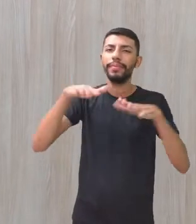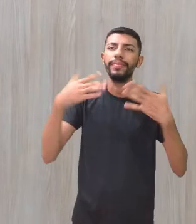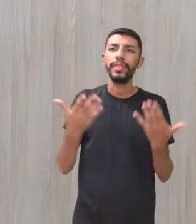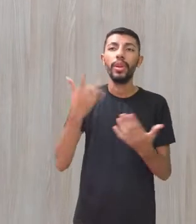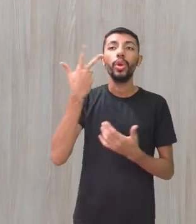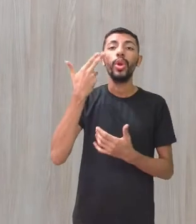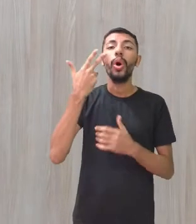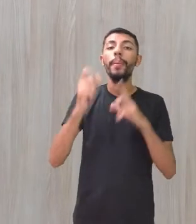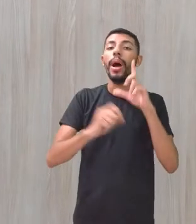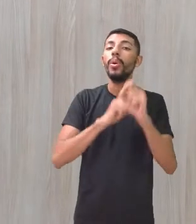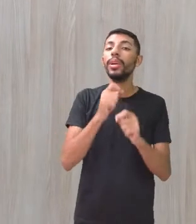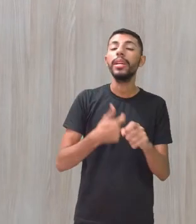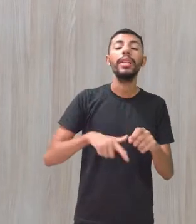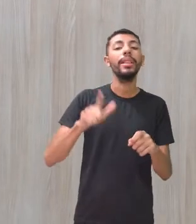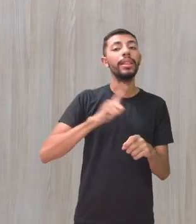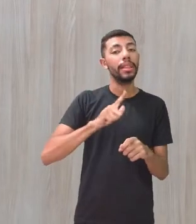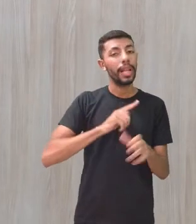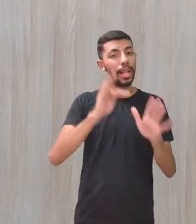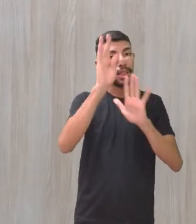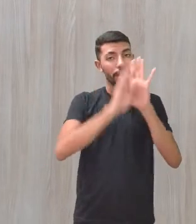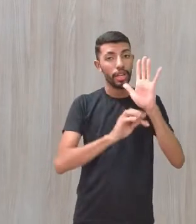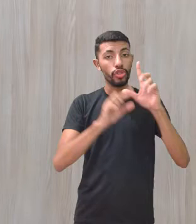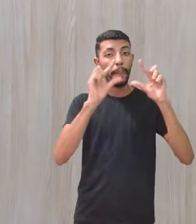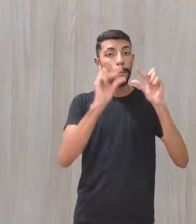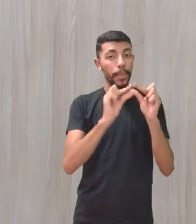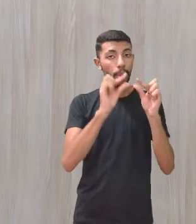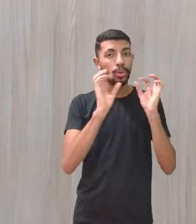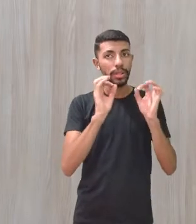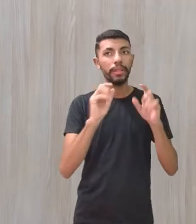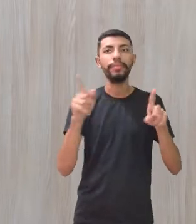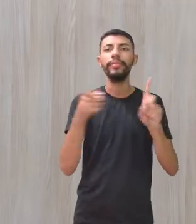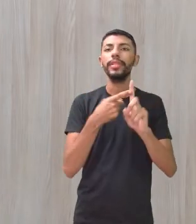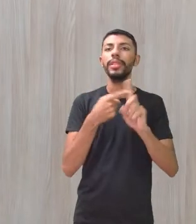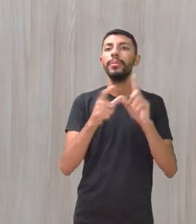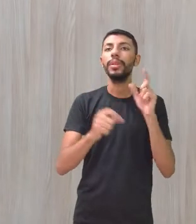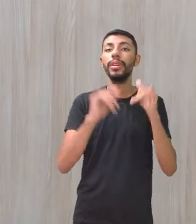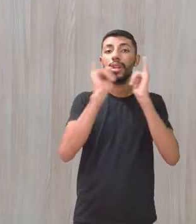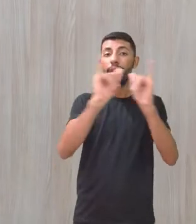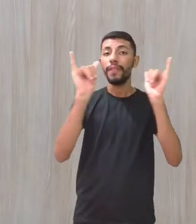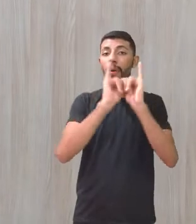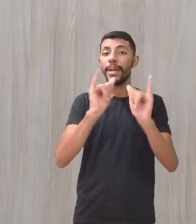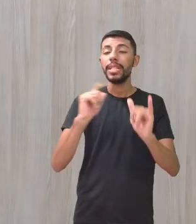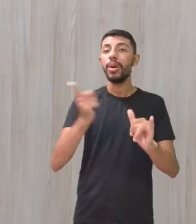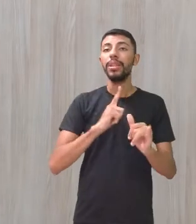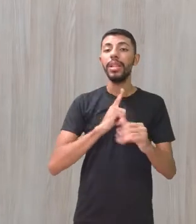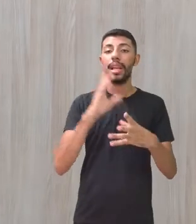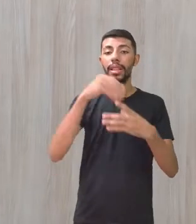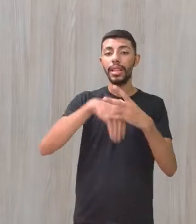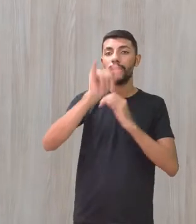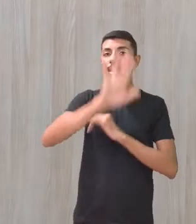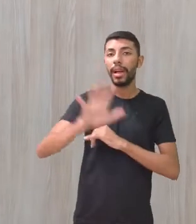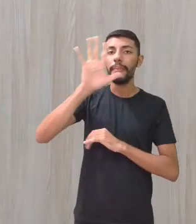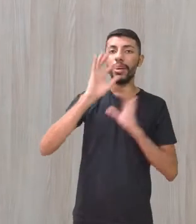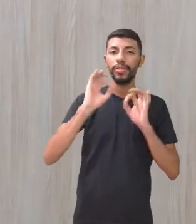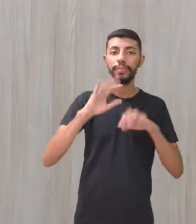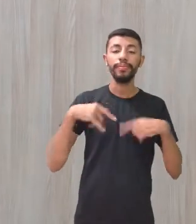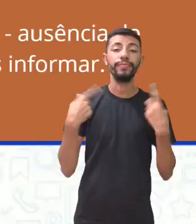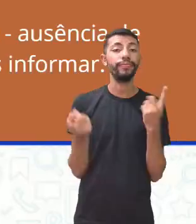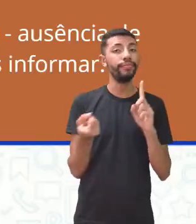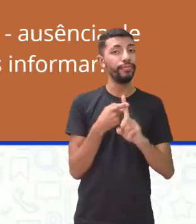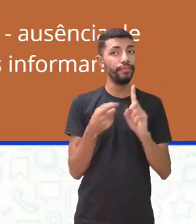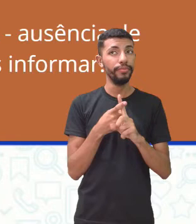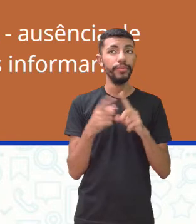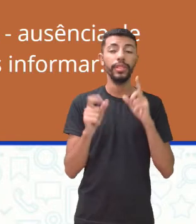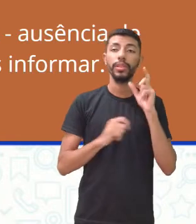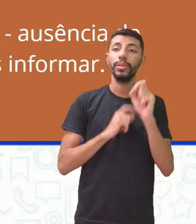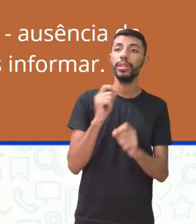que haja pouco texto e que muito da informação esteja contido na imagem. O que mais? A gente tem uma linguagem